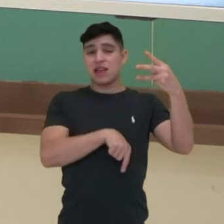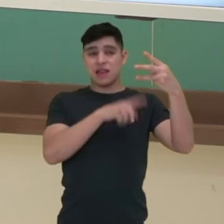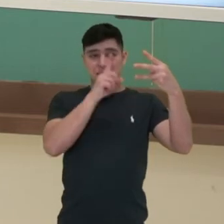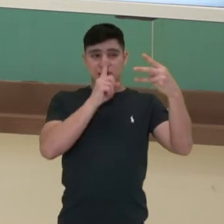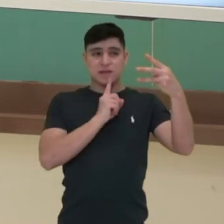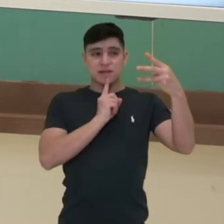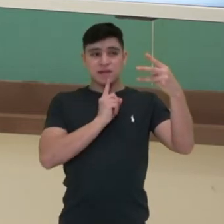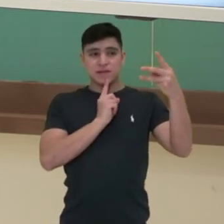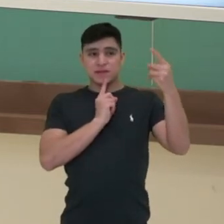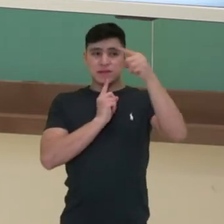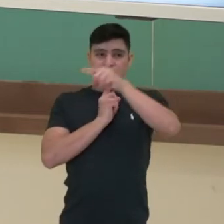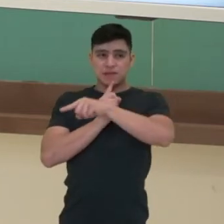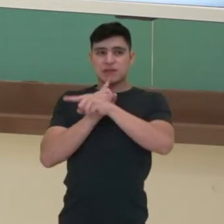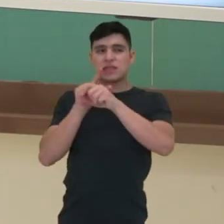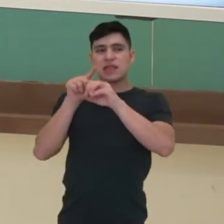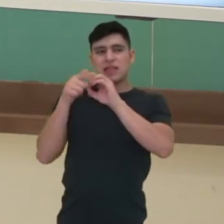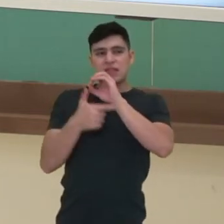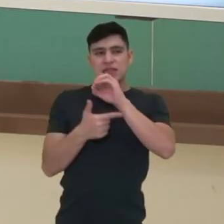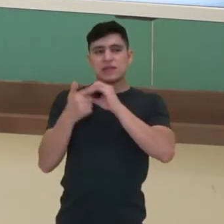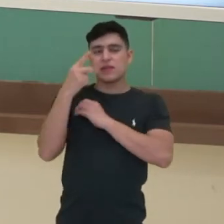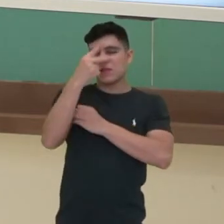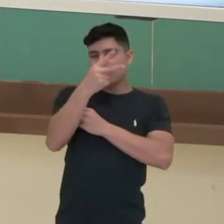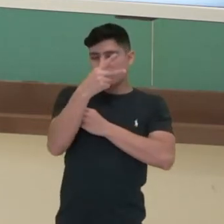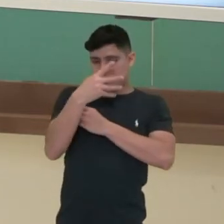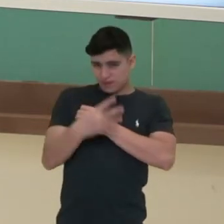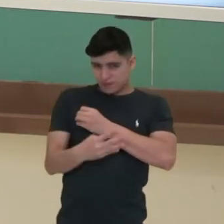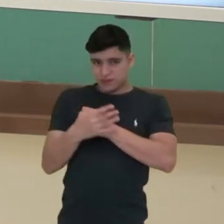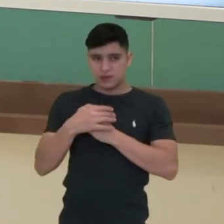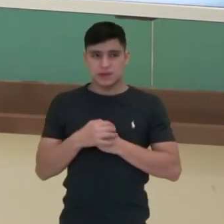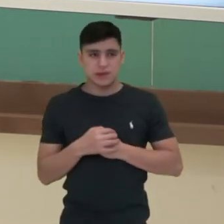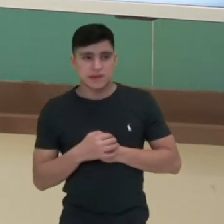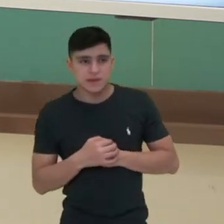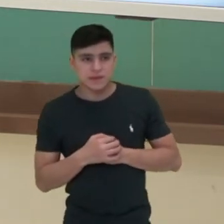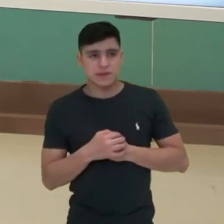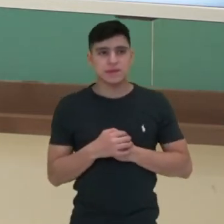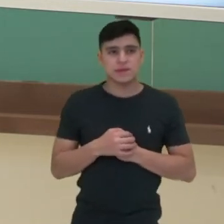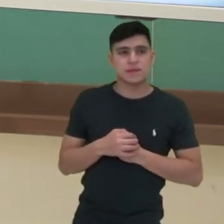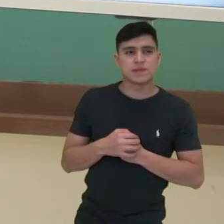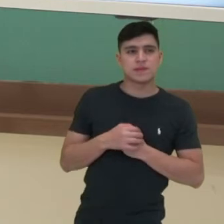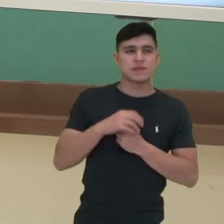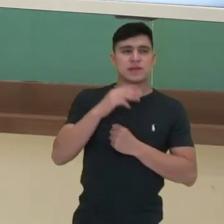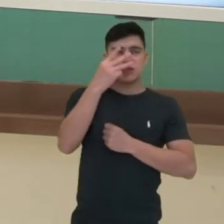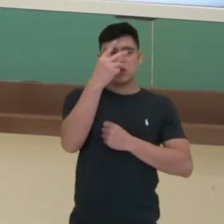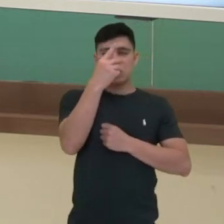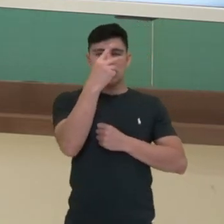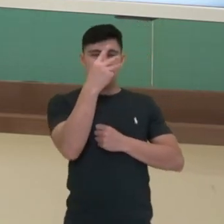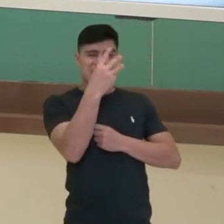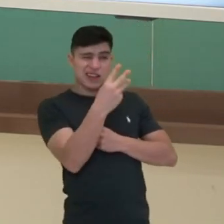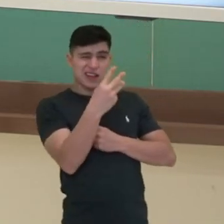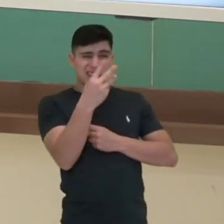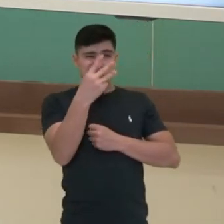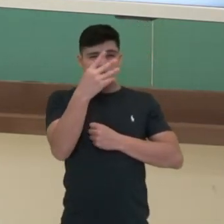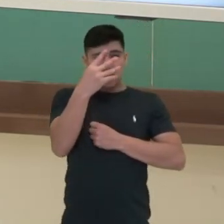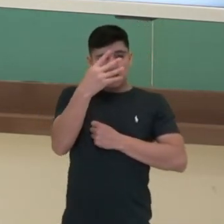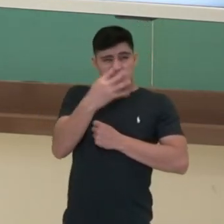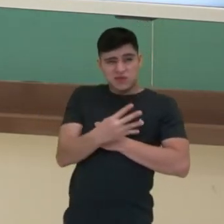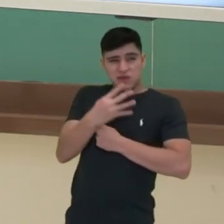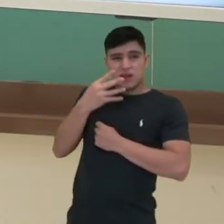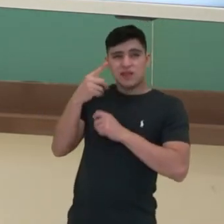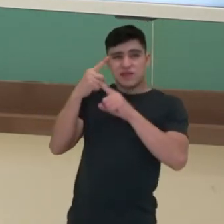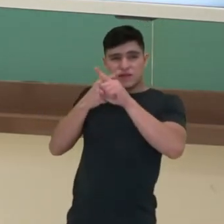entre 4, ok? Então, 3 quartos vezes 2 quartos, temos 6 unidades